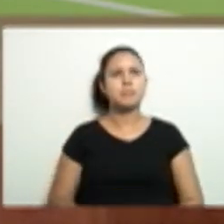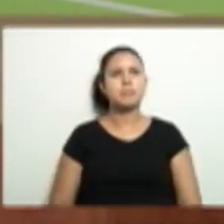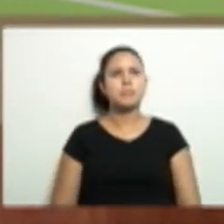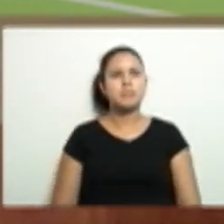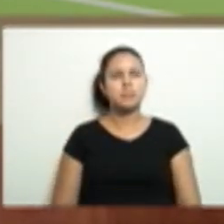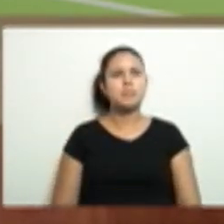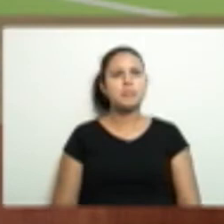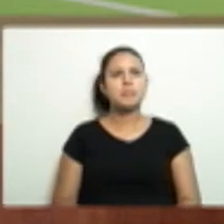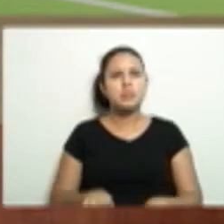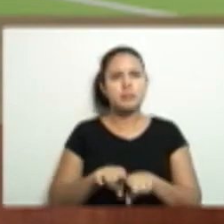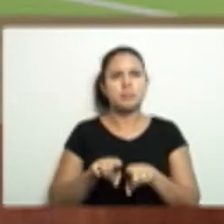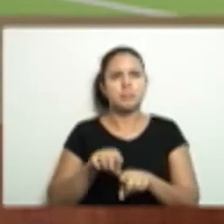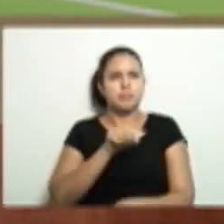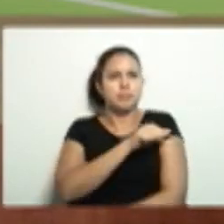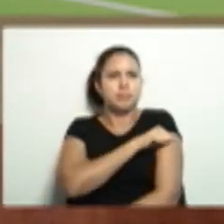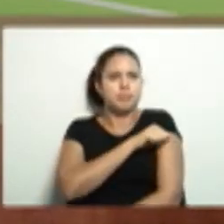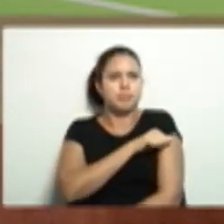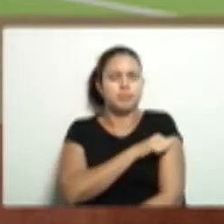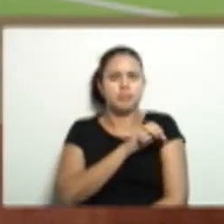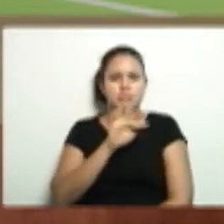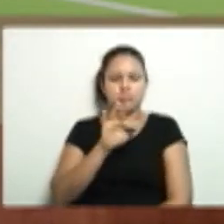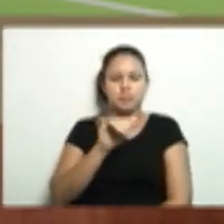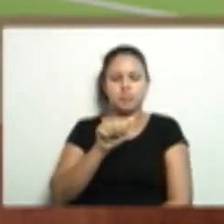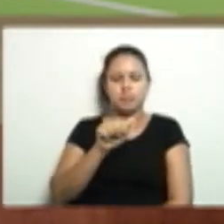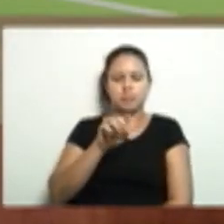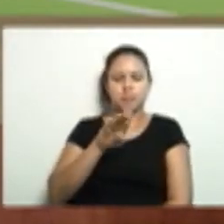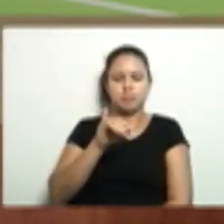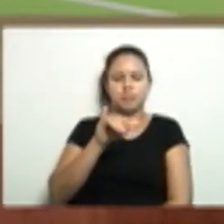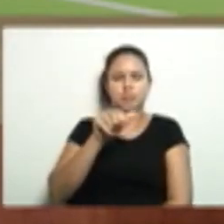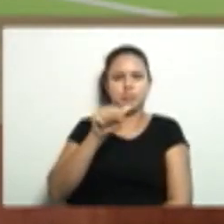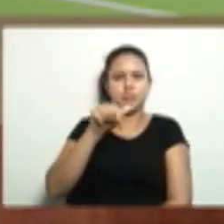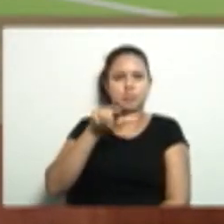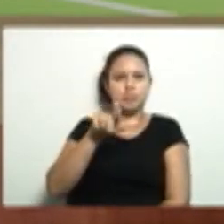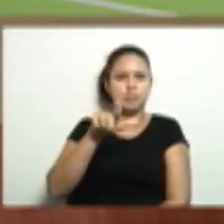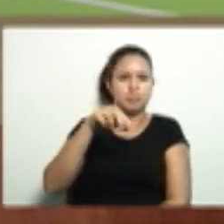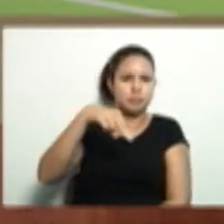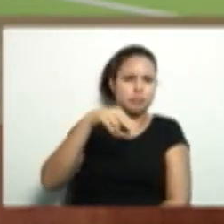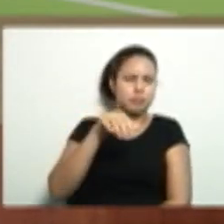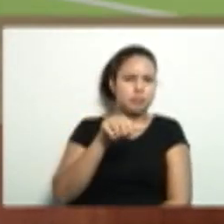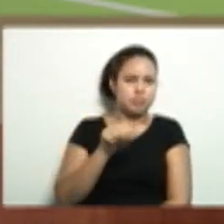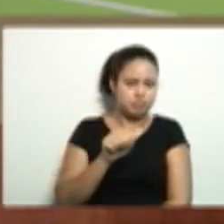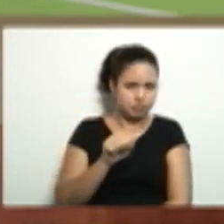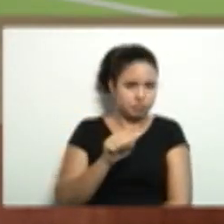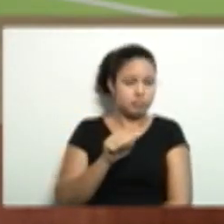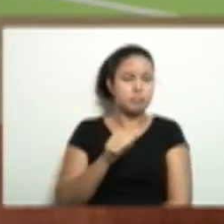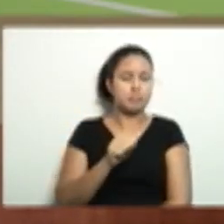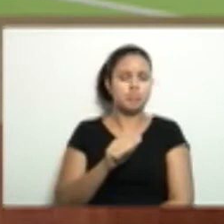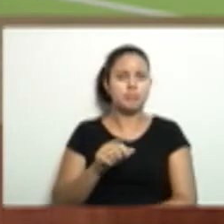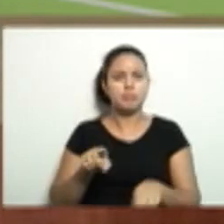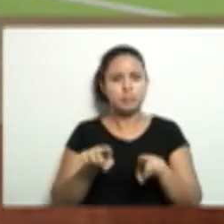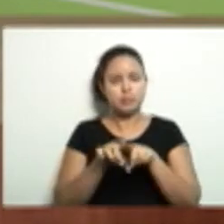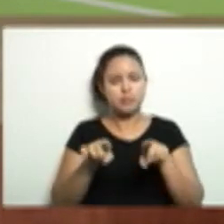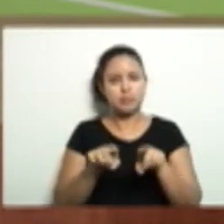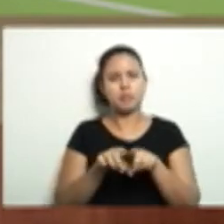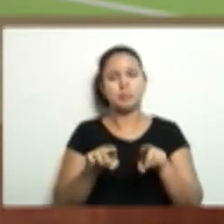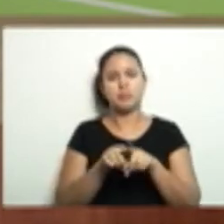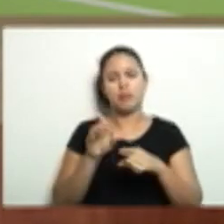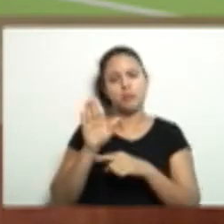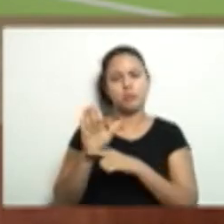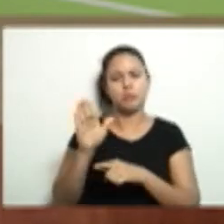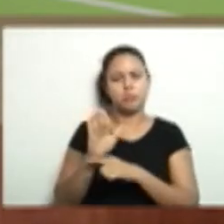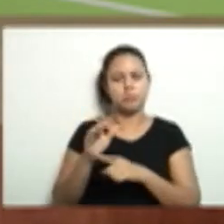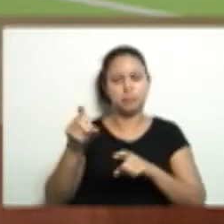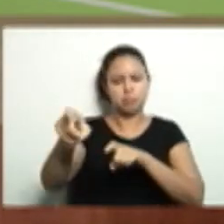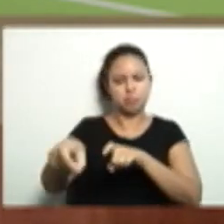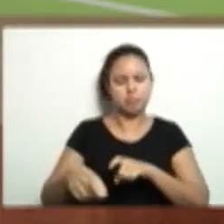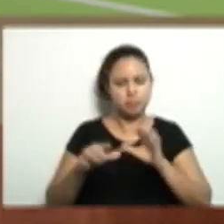A aluna Fabiana, de Espigão do Oeste, respondeu: gerem renda aos agricultores e assentados da reforma agrária.